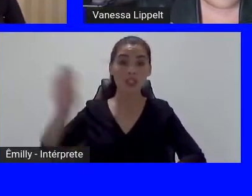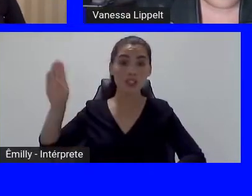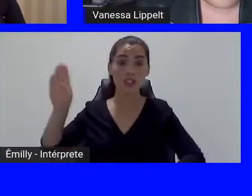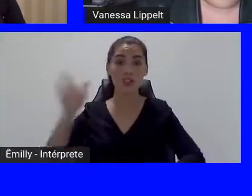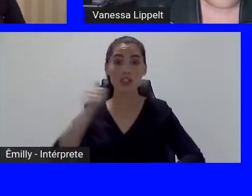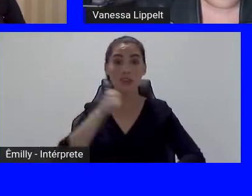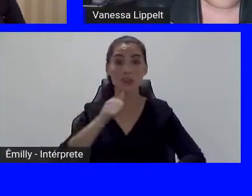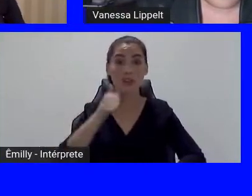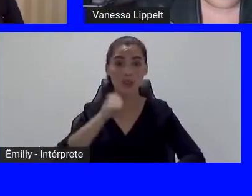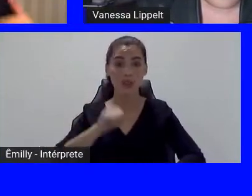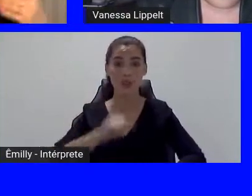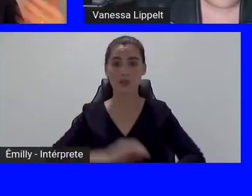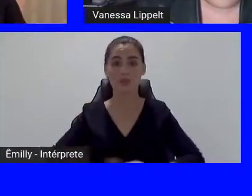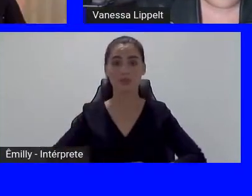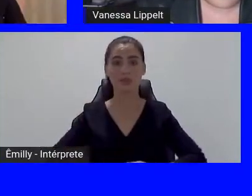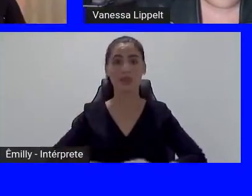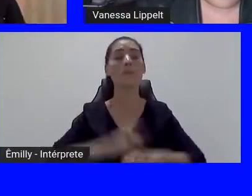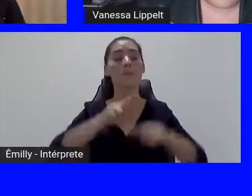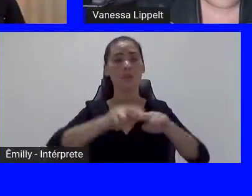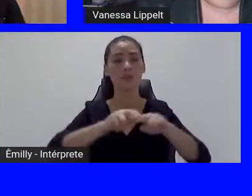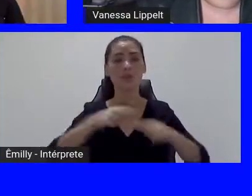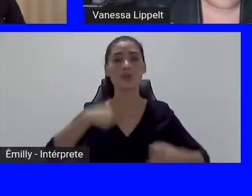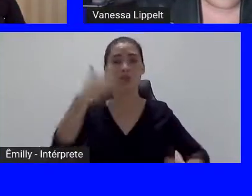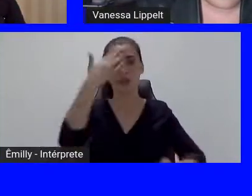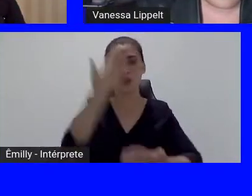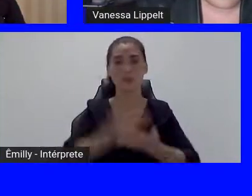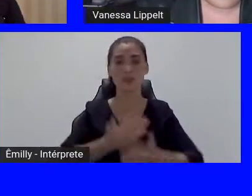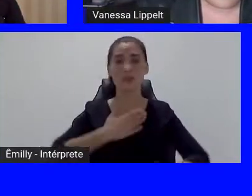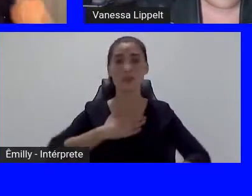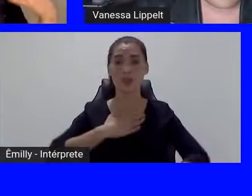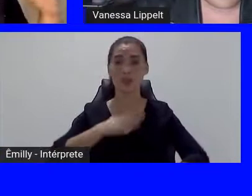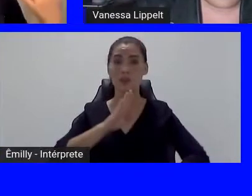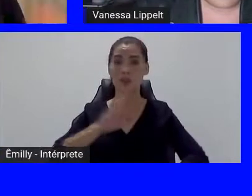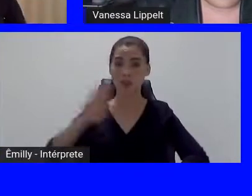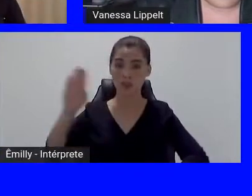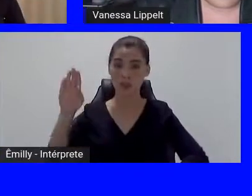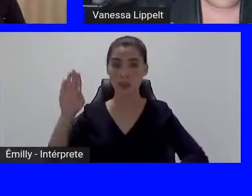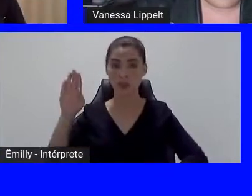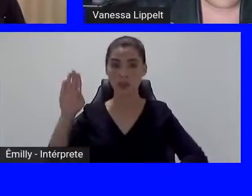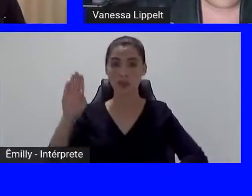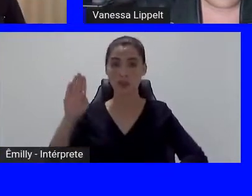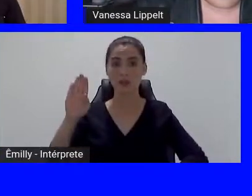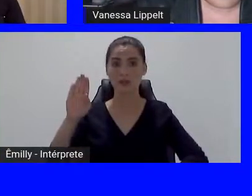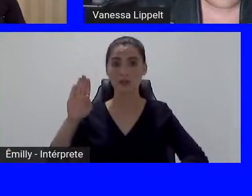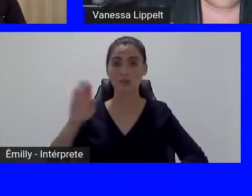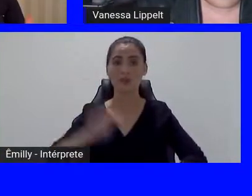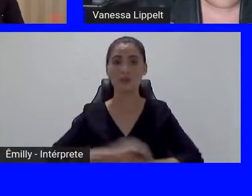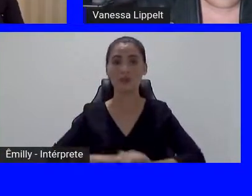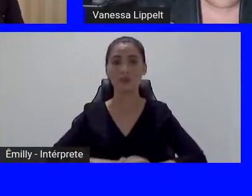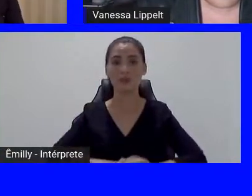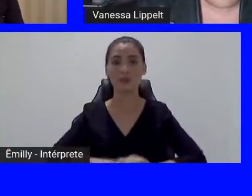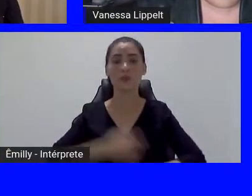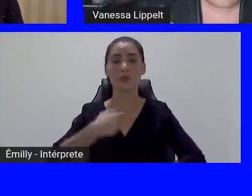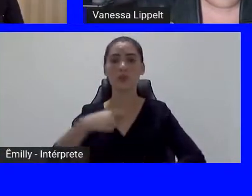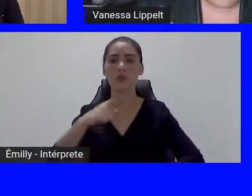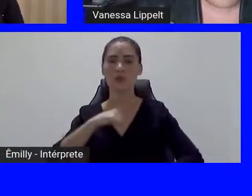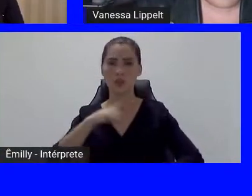sim, na minha pré-candidatura, num eleitorado majoritariamente feminino, né? Eu tenho uma